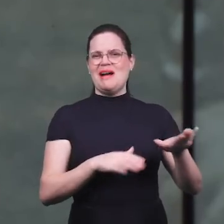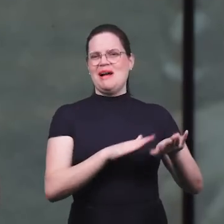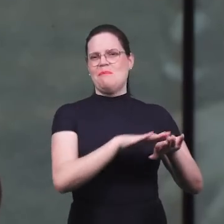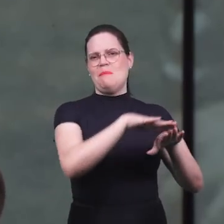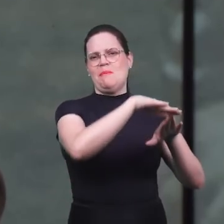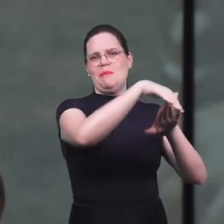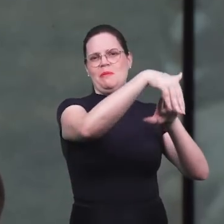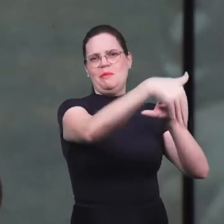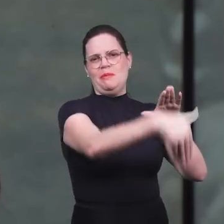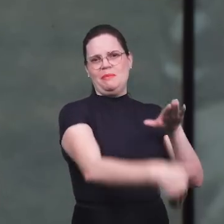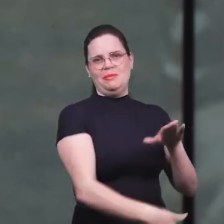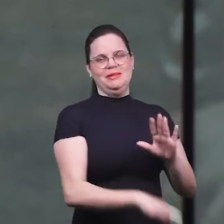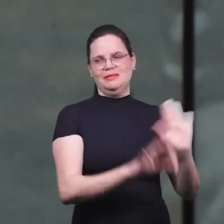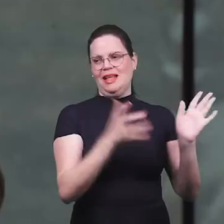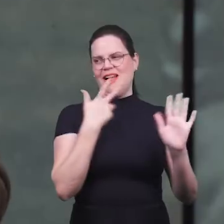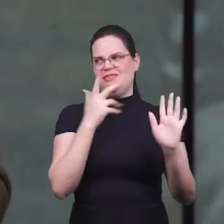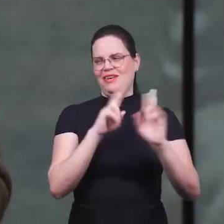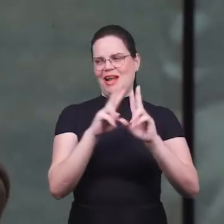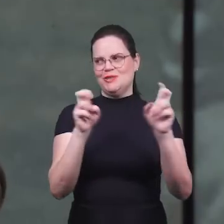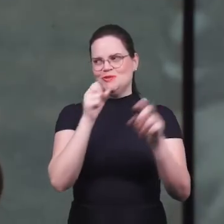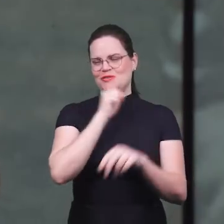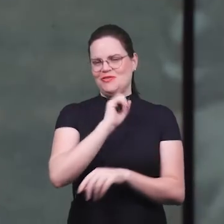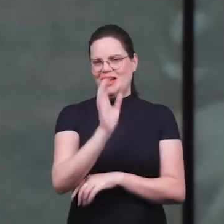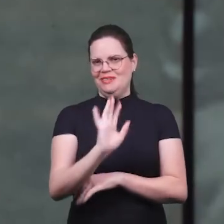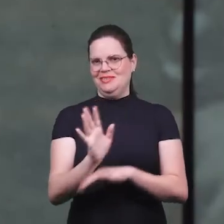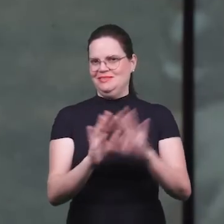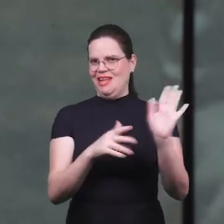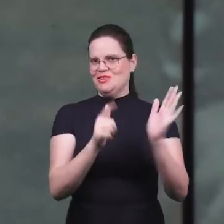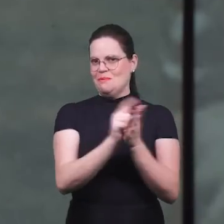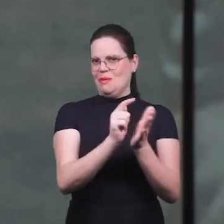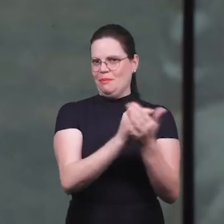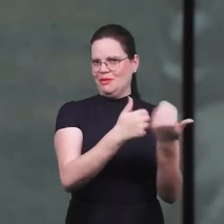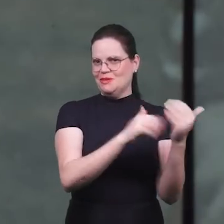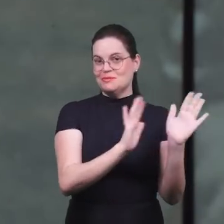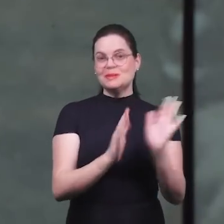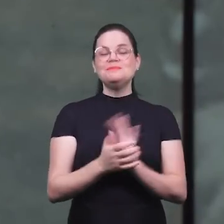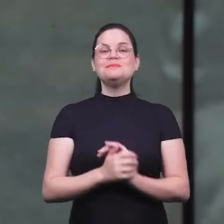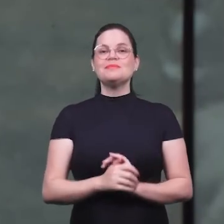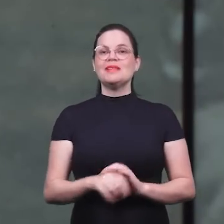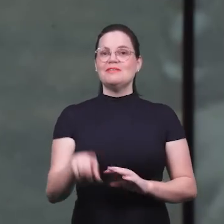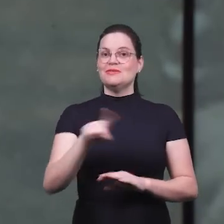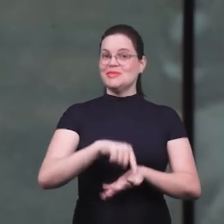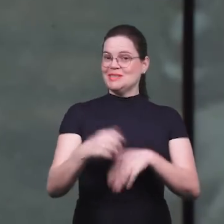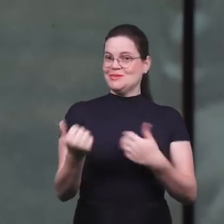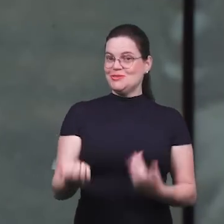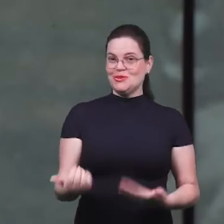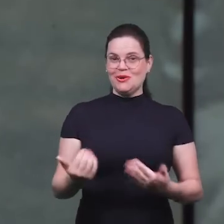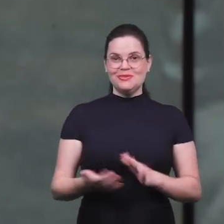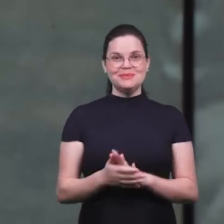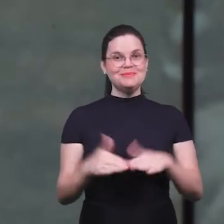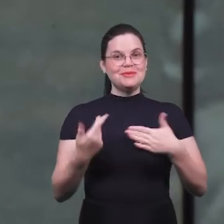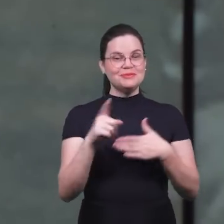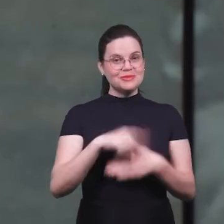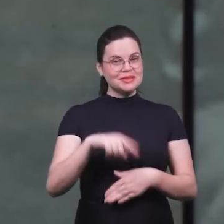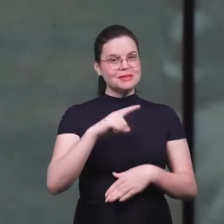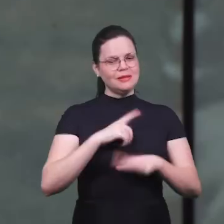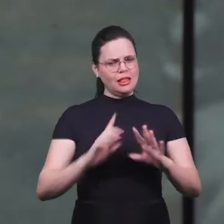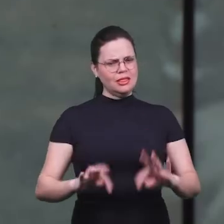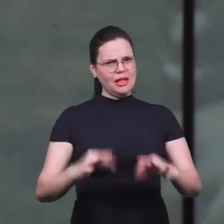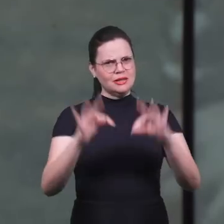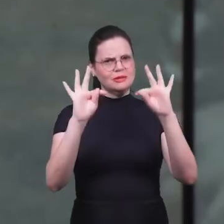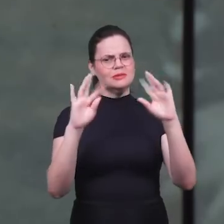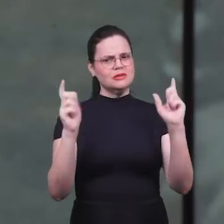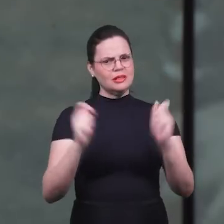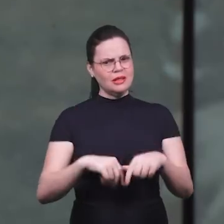gente não vai ficar aqui falando de velharia, não. O negócio é jovem. Então, vocês têm à disposição de vocês